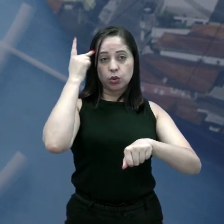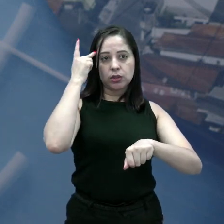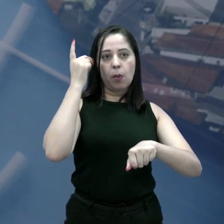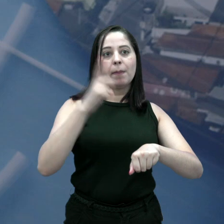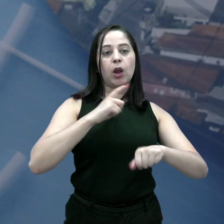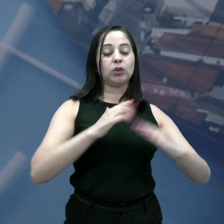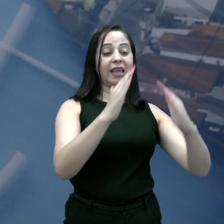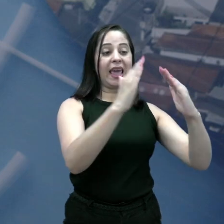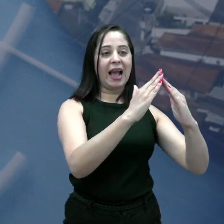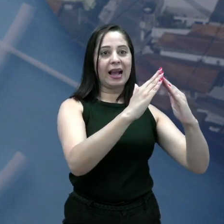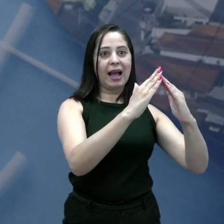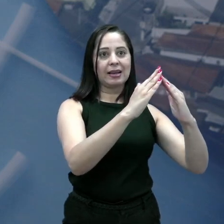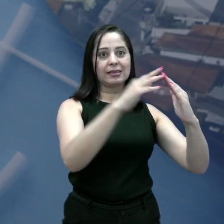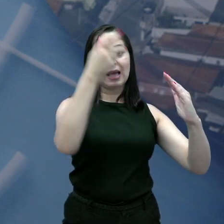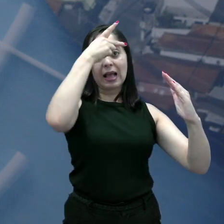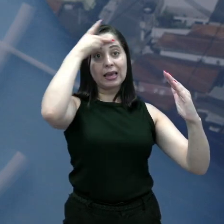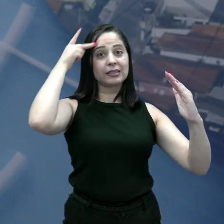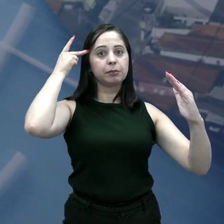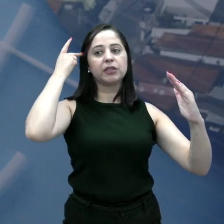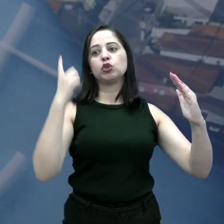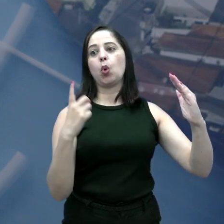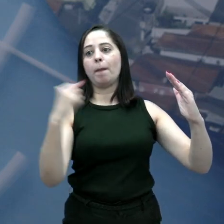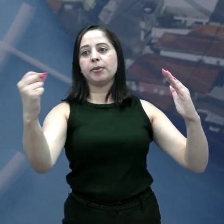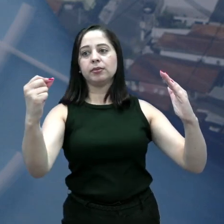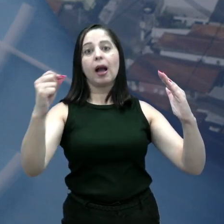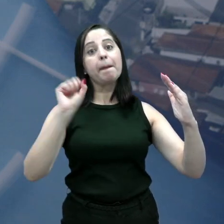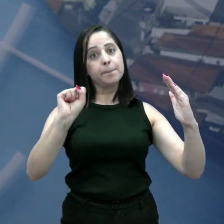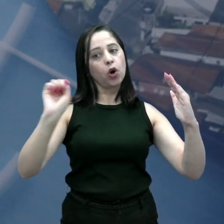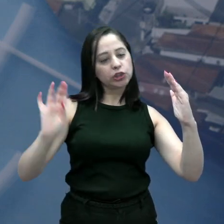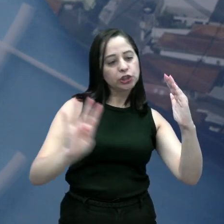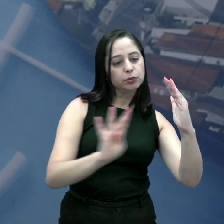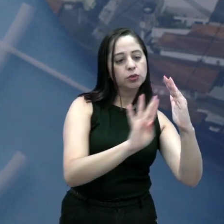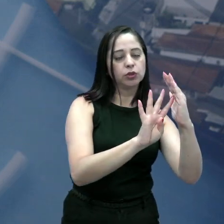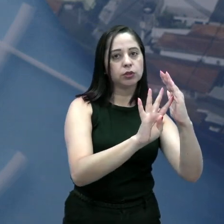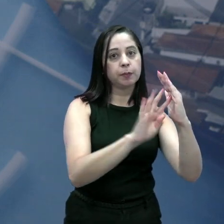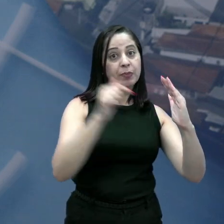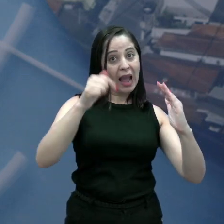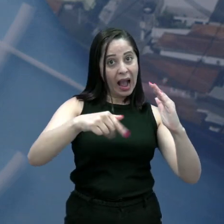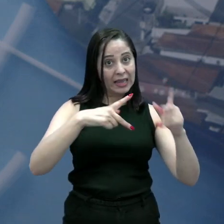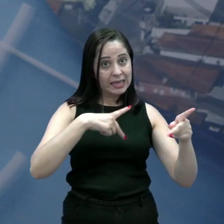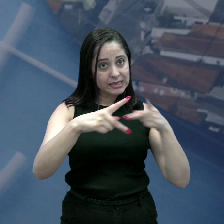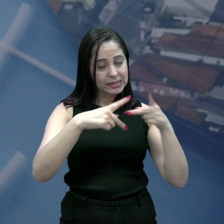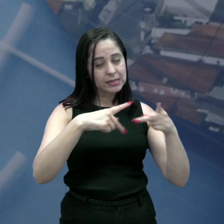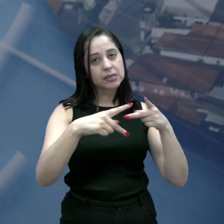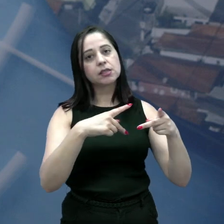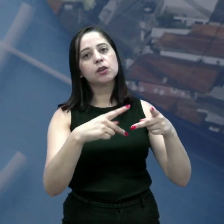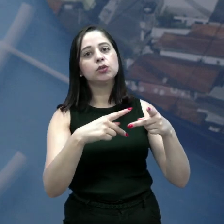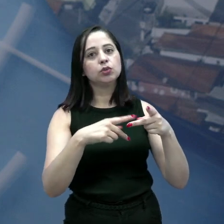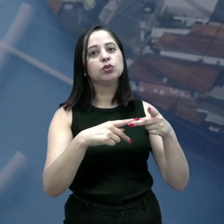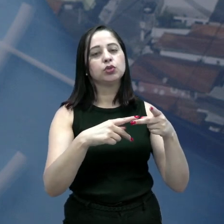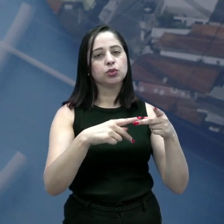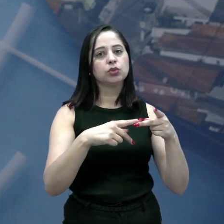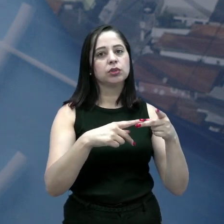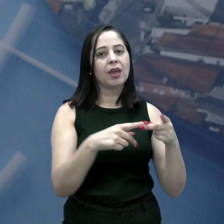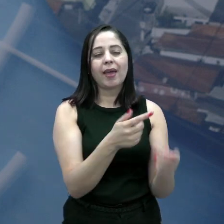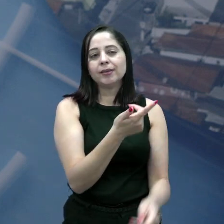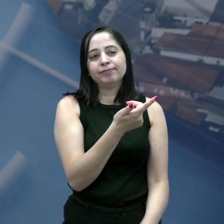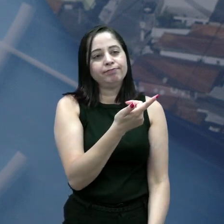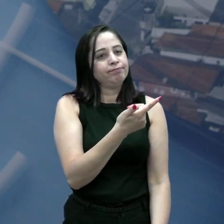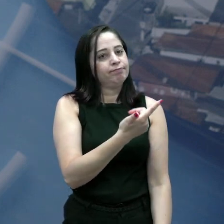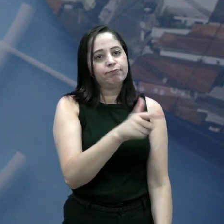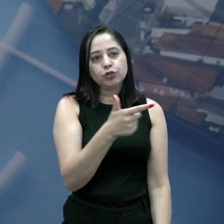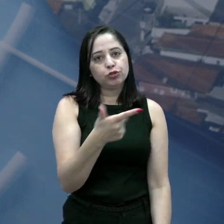por exemplo. Aqui em São José, e eu digo em várias outras cidades do interior, né? Acredito que não tenha